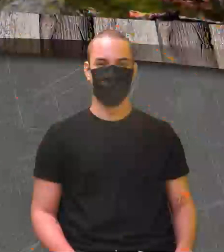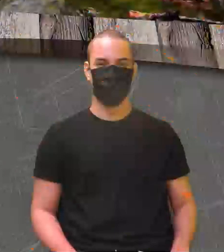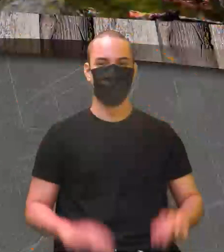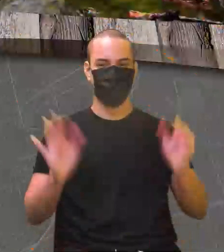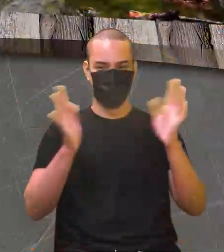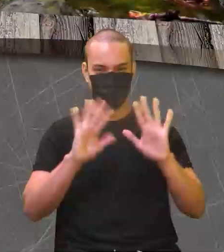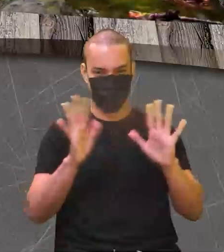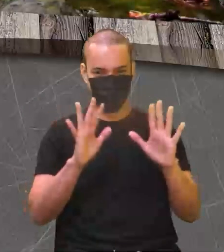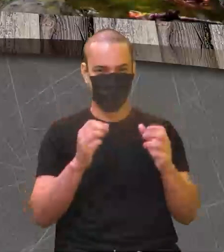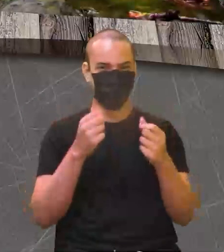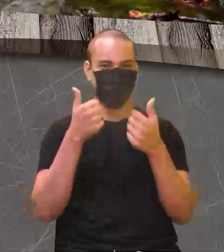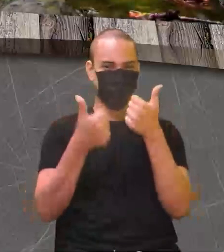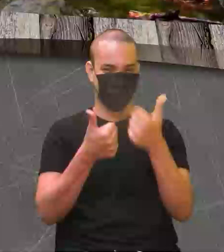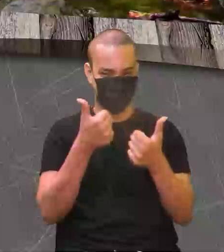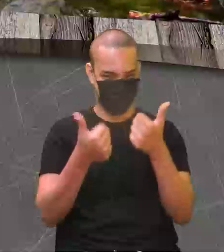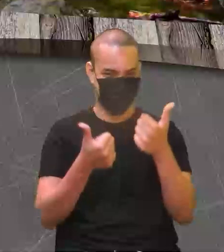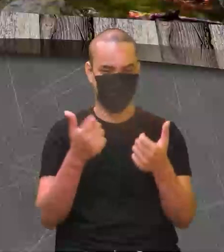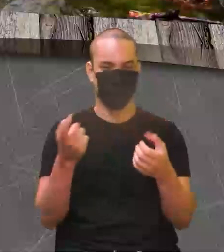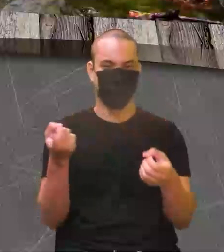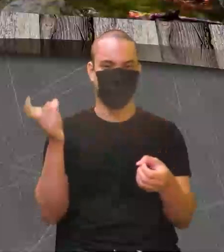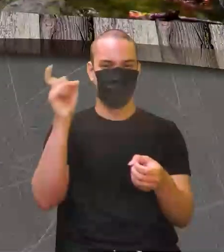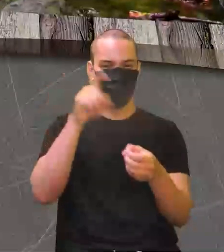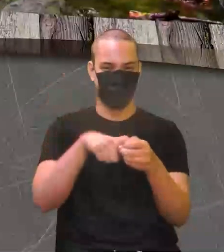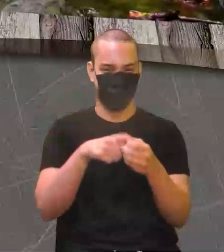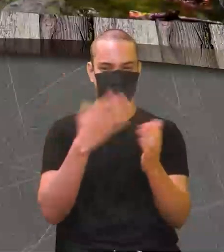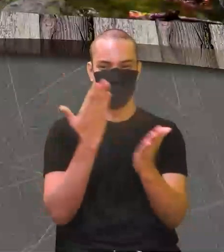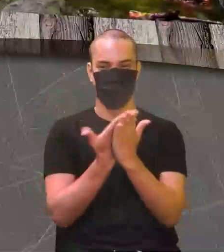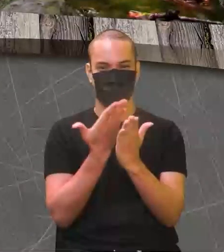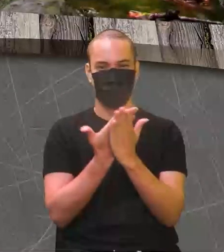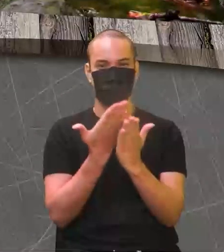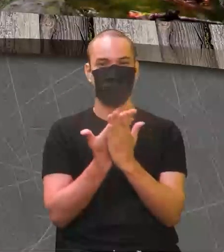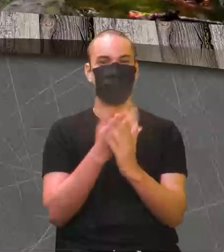E aí, galera, estamos aqui para...